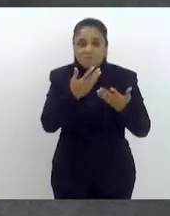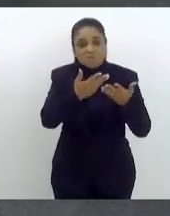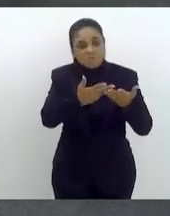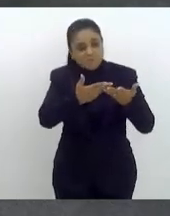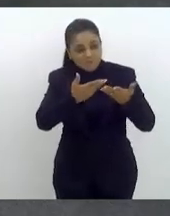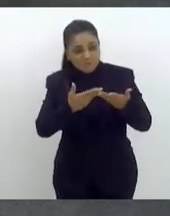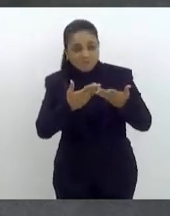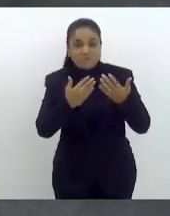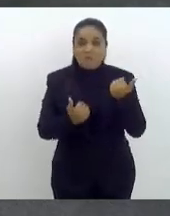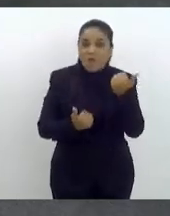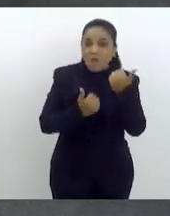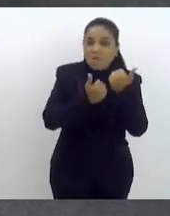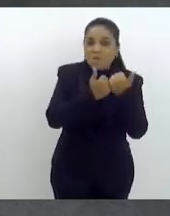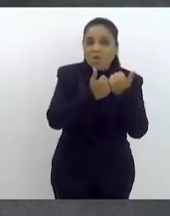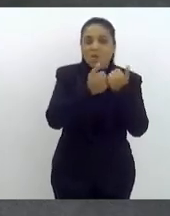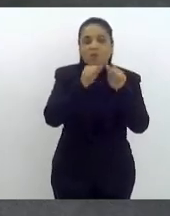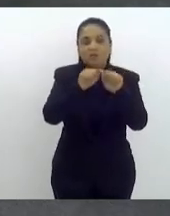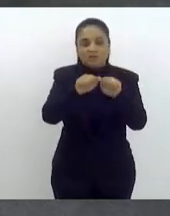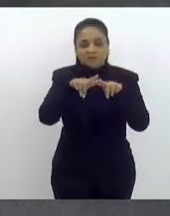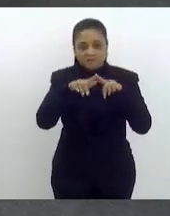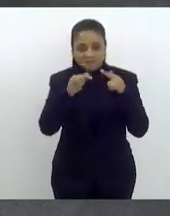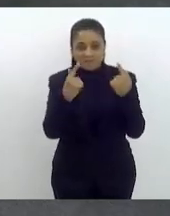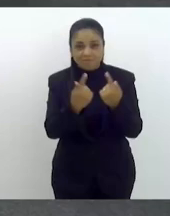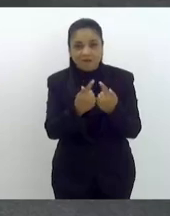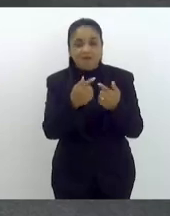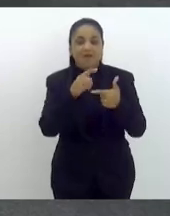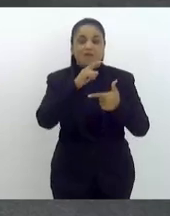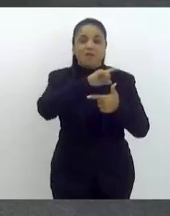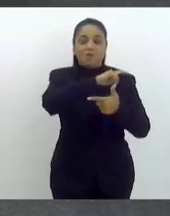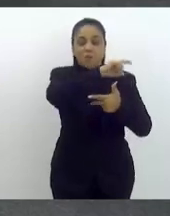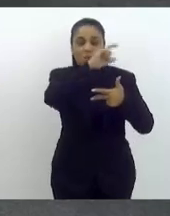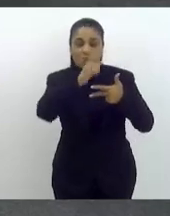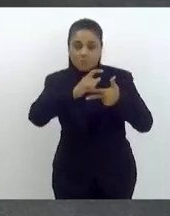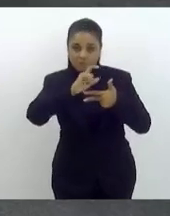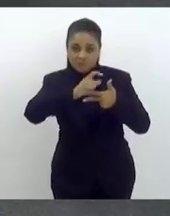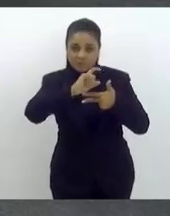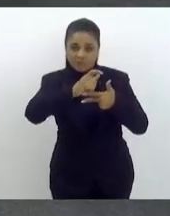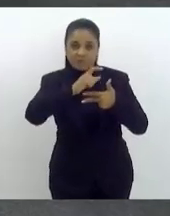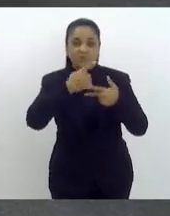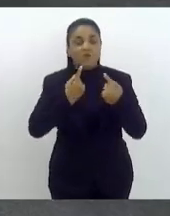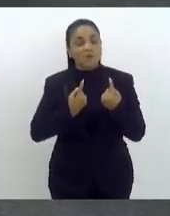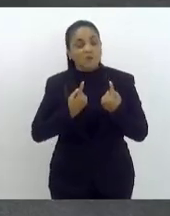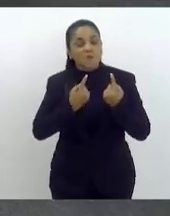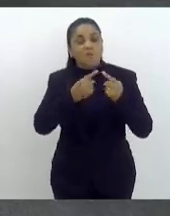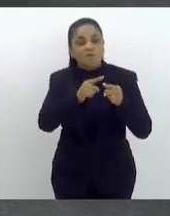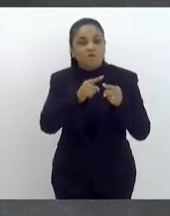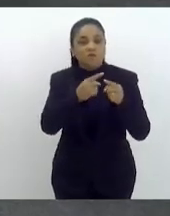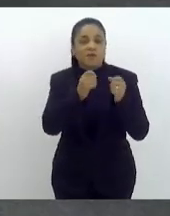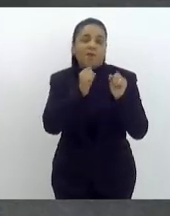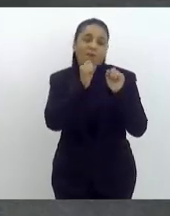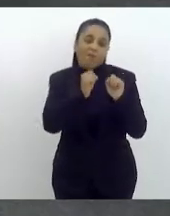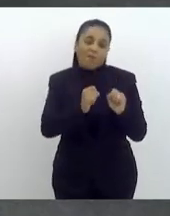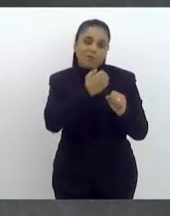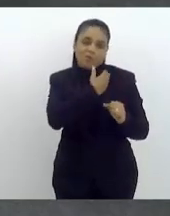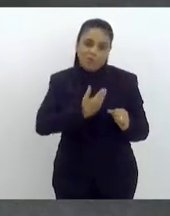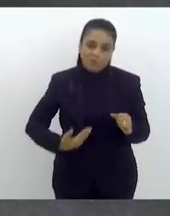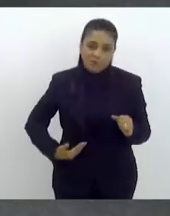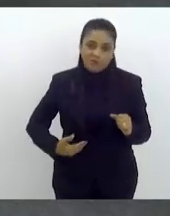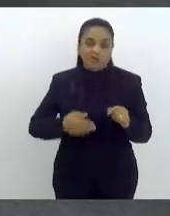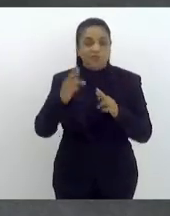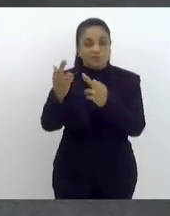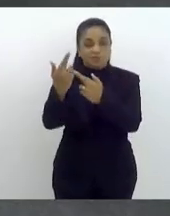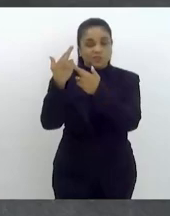Legislativa e do Poder Executivo mas também é provocar o poder público no sentido de se